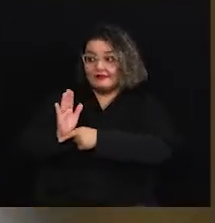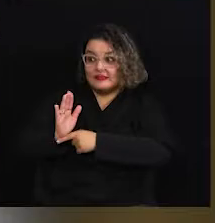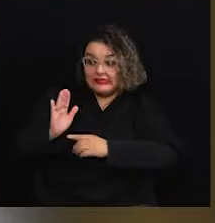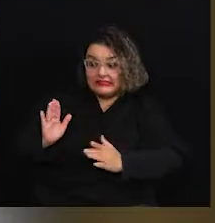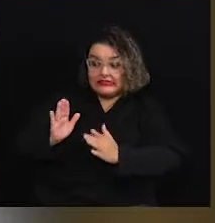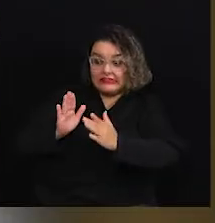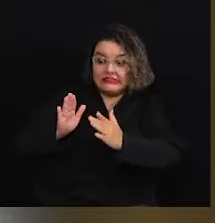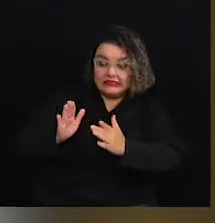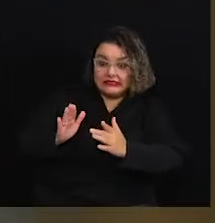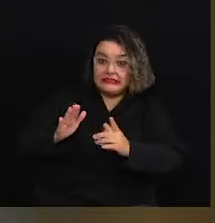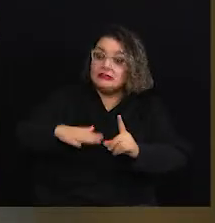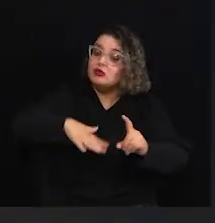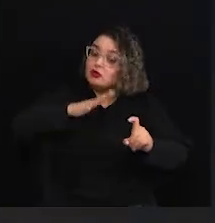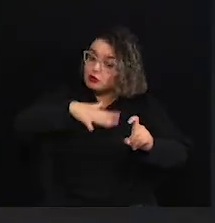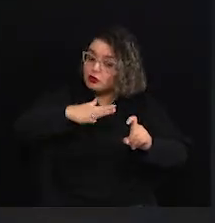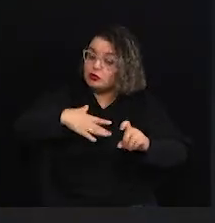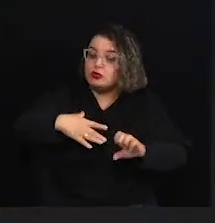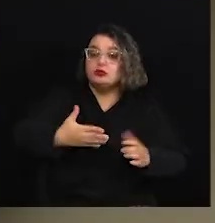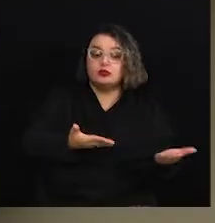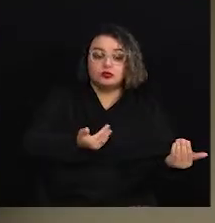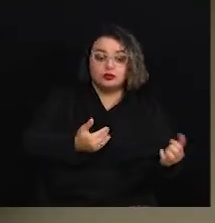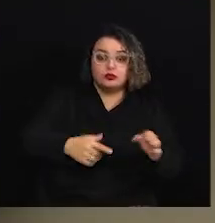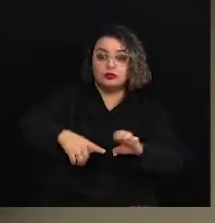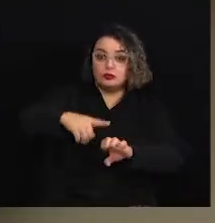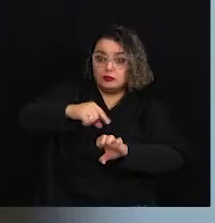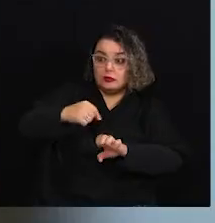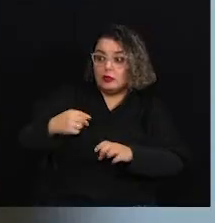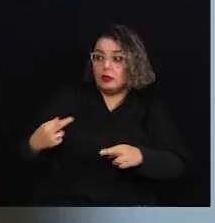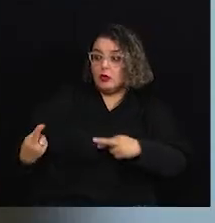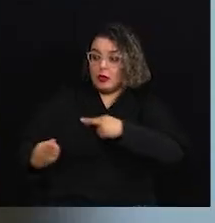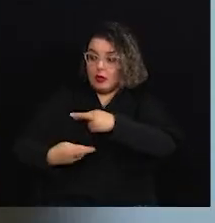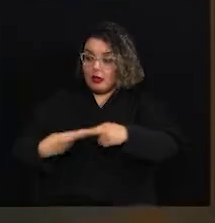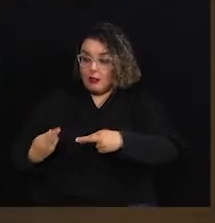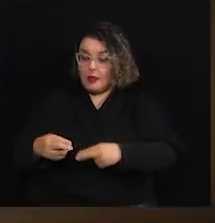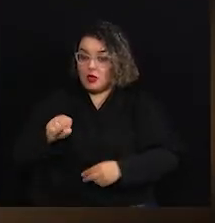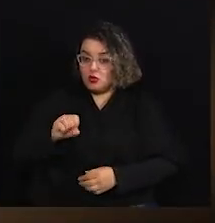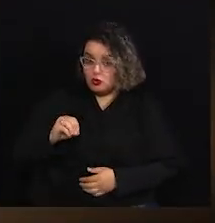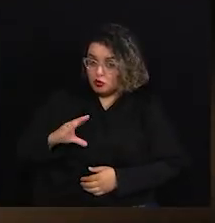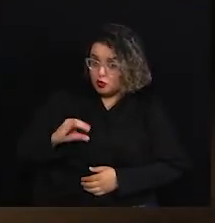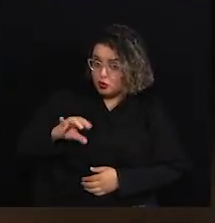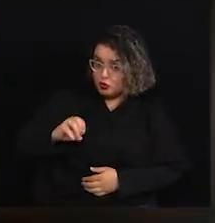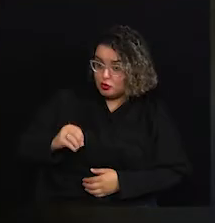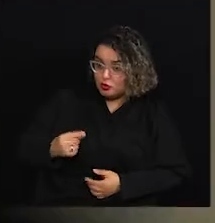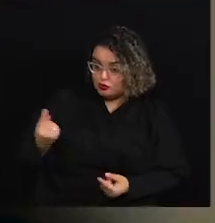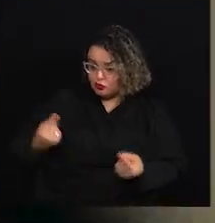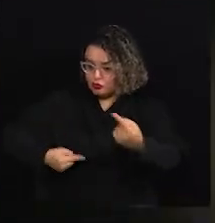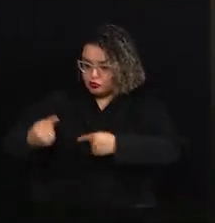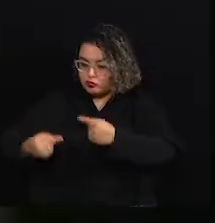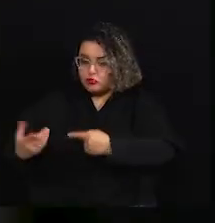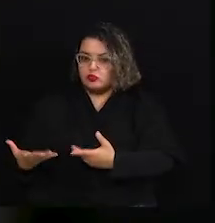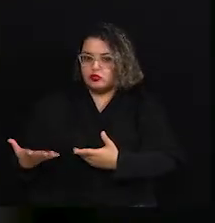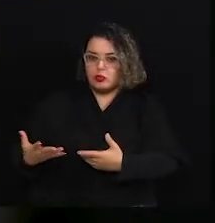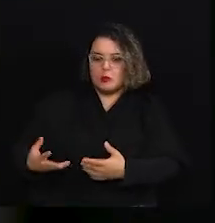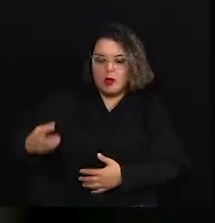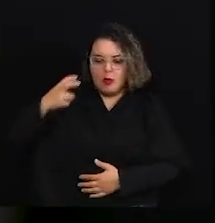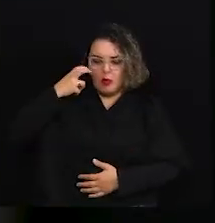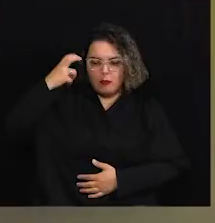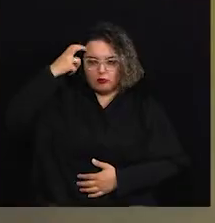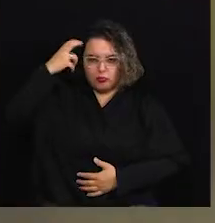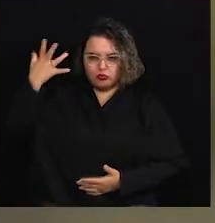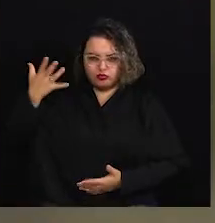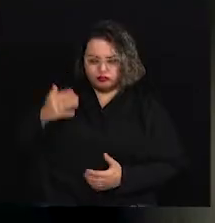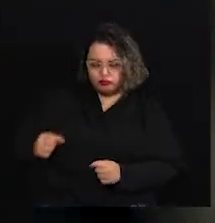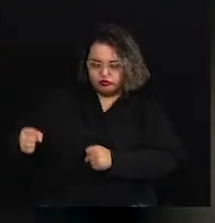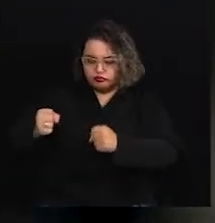conflitos enfrentados por jovens empresários, como relacionamentos entre sócios, disputas por propriedade